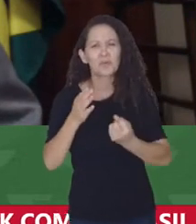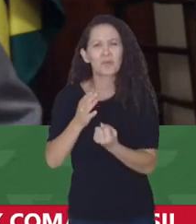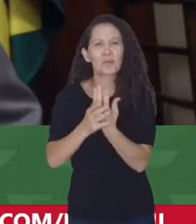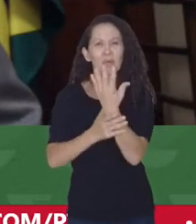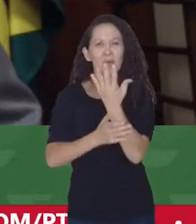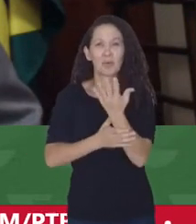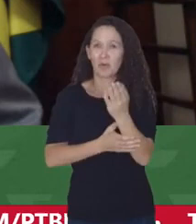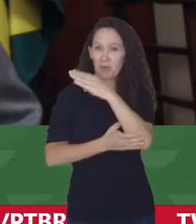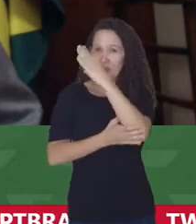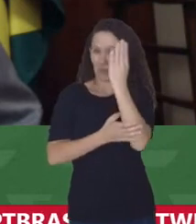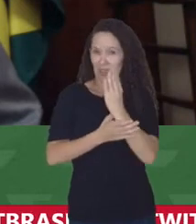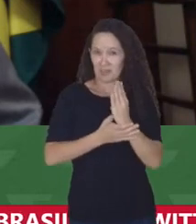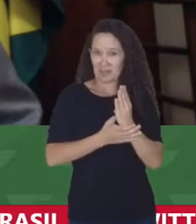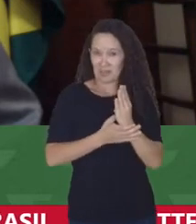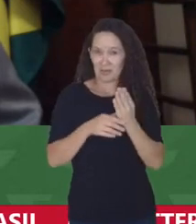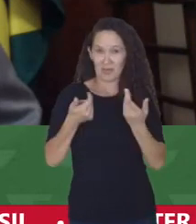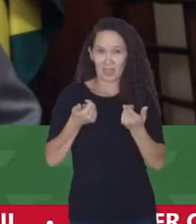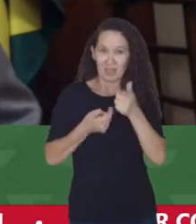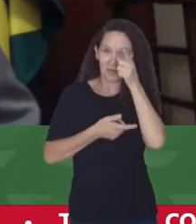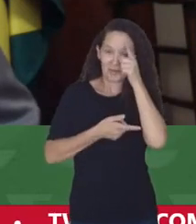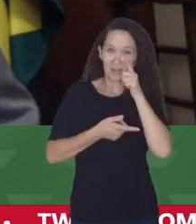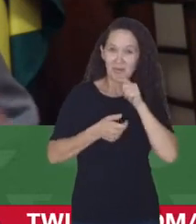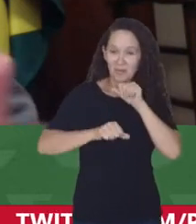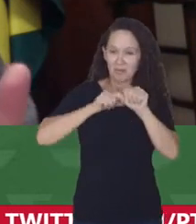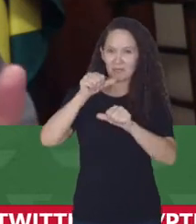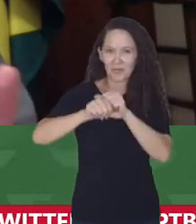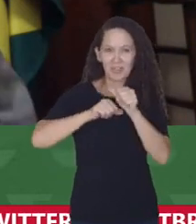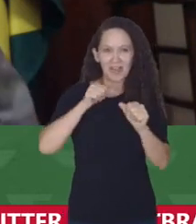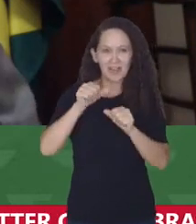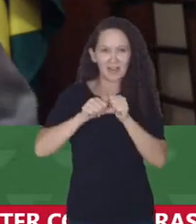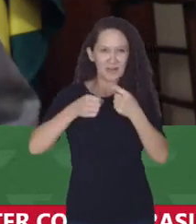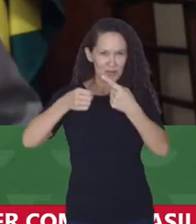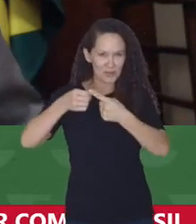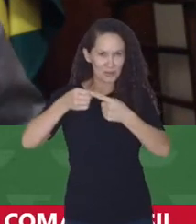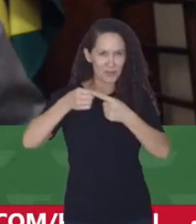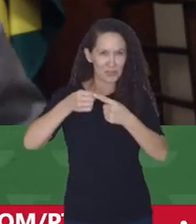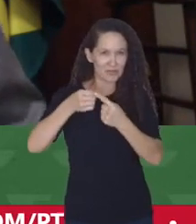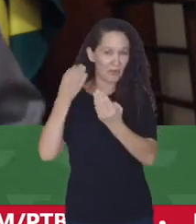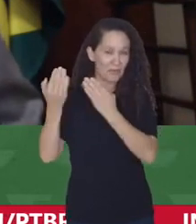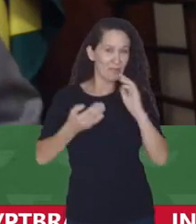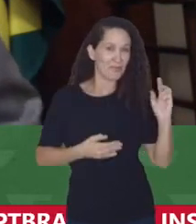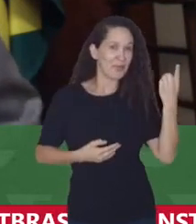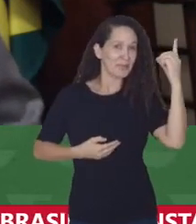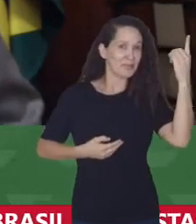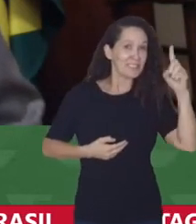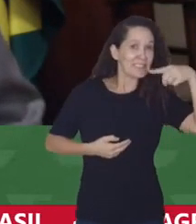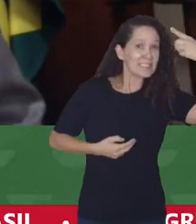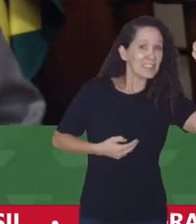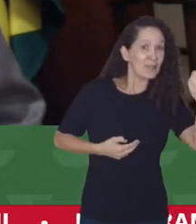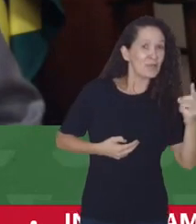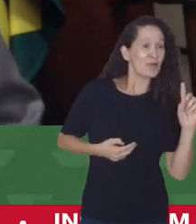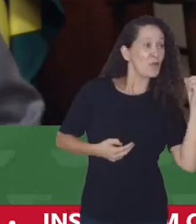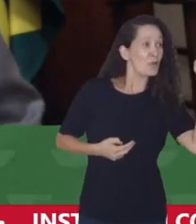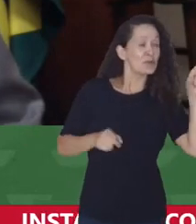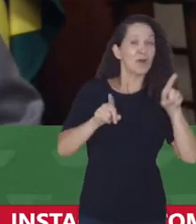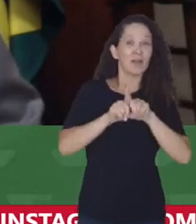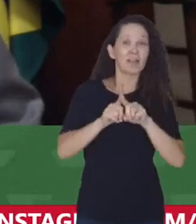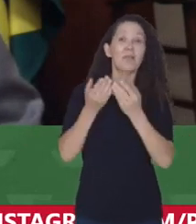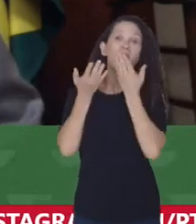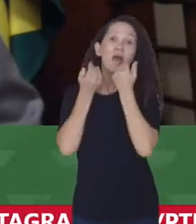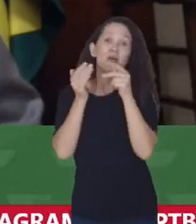os preços do derivado de combustível e depois dolarizou os alimentos, que é outro grande erro também. Para o Brasil consumir